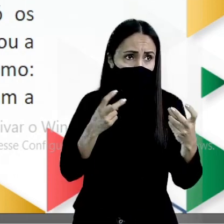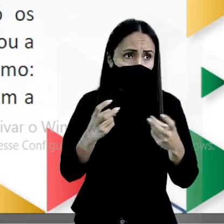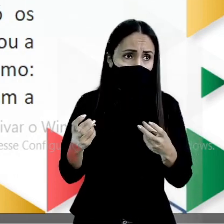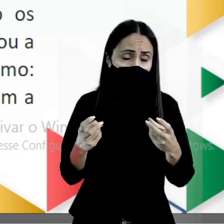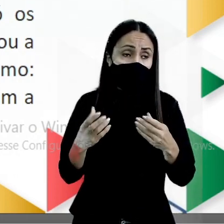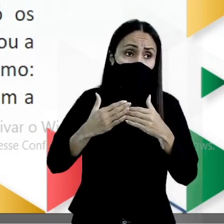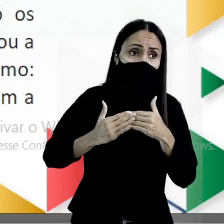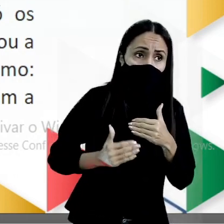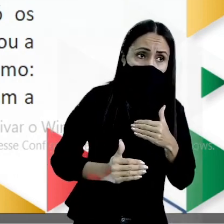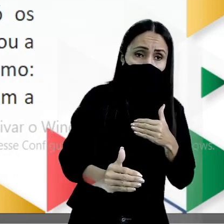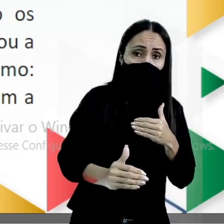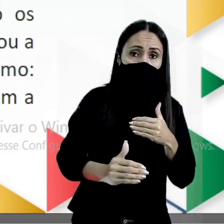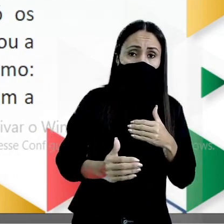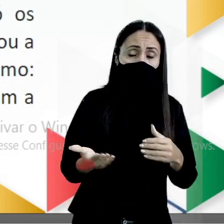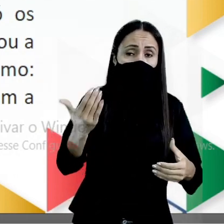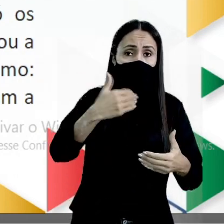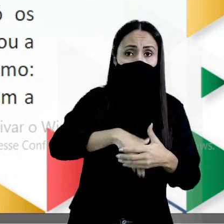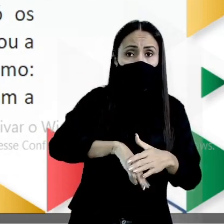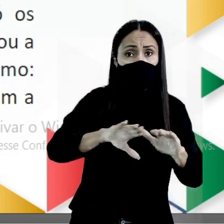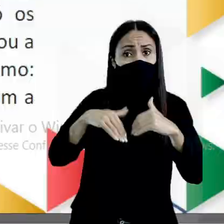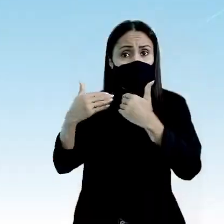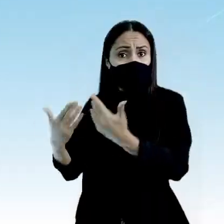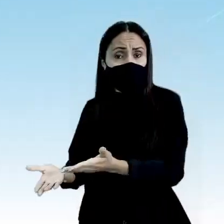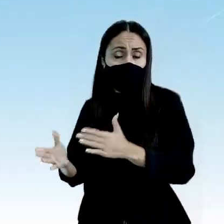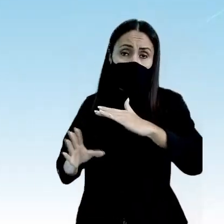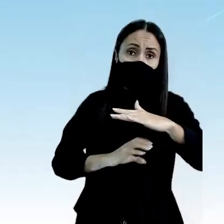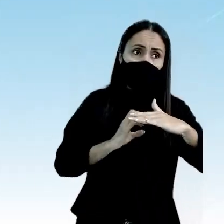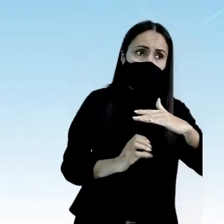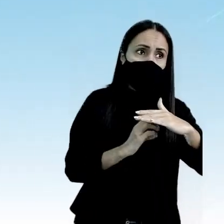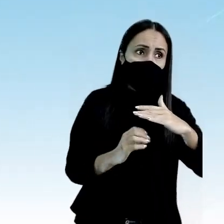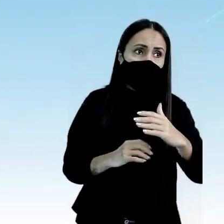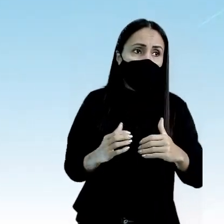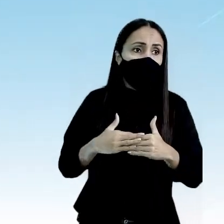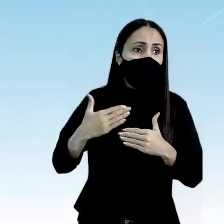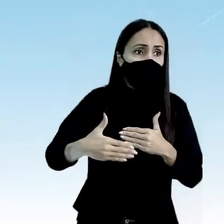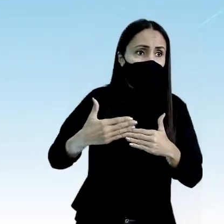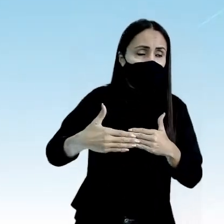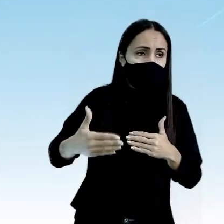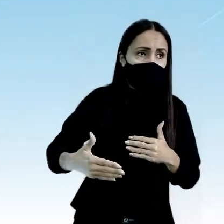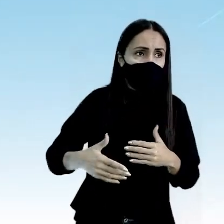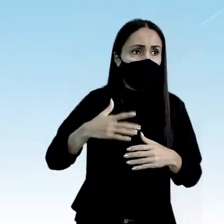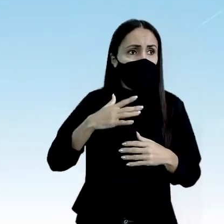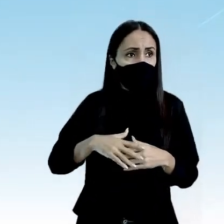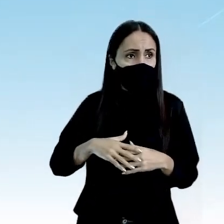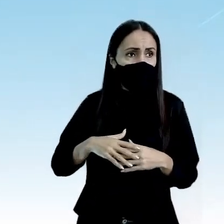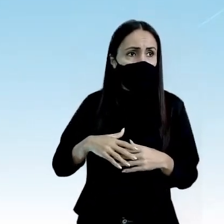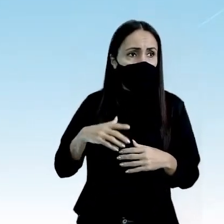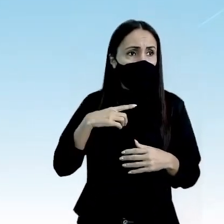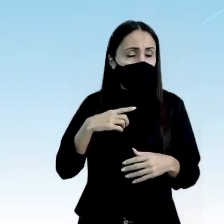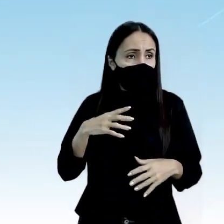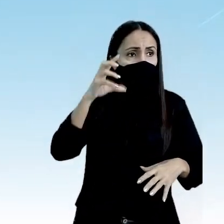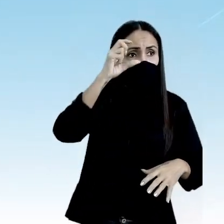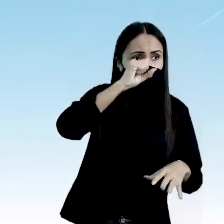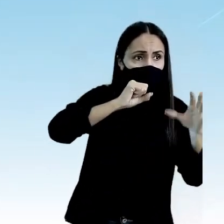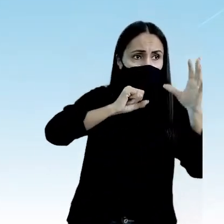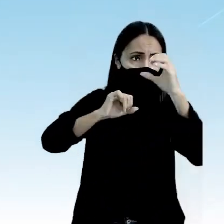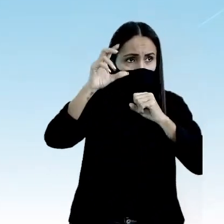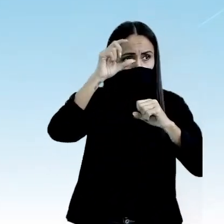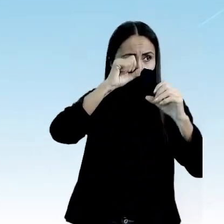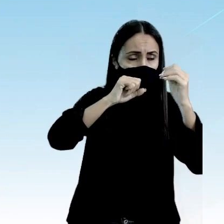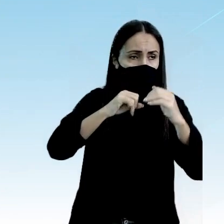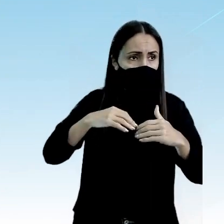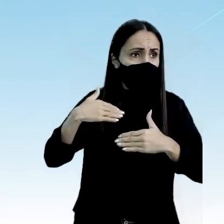dentro e fora das fábricas, e foi sendo o quê? Adquirido por um